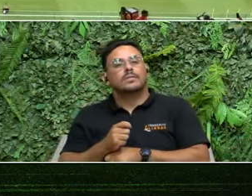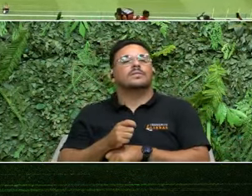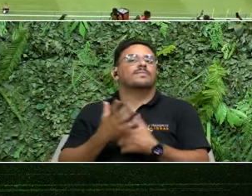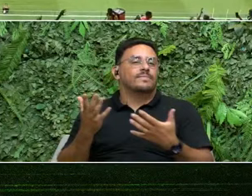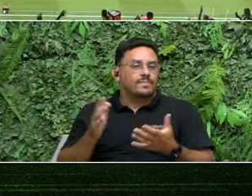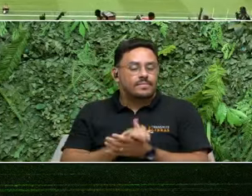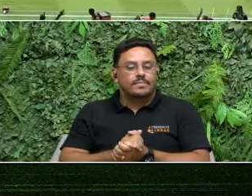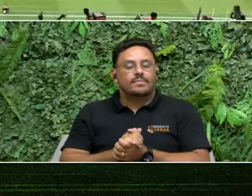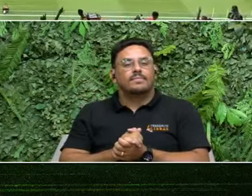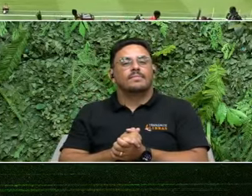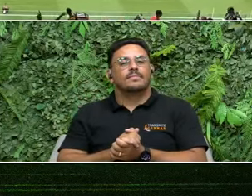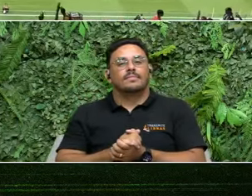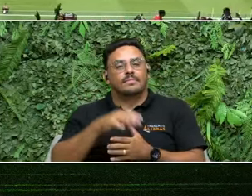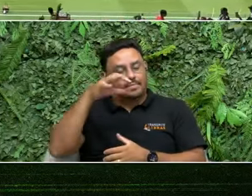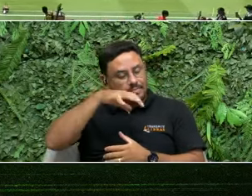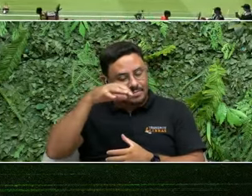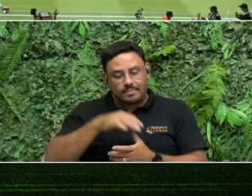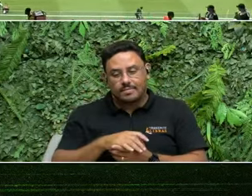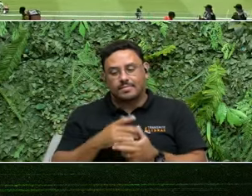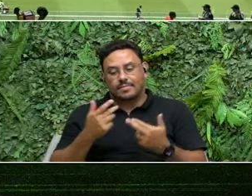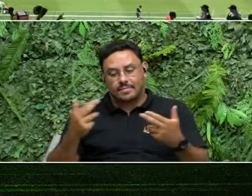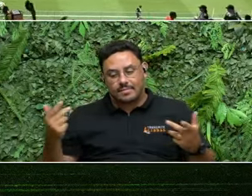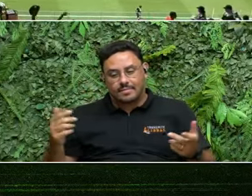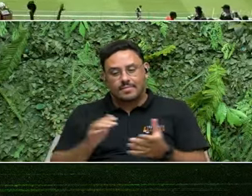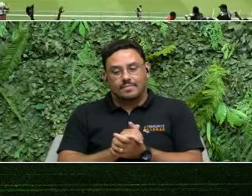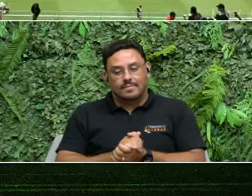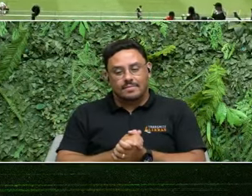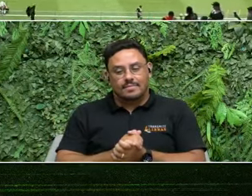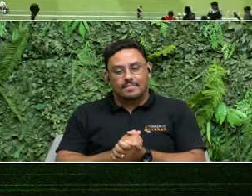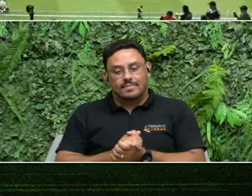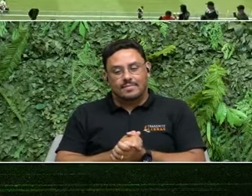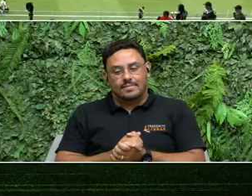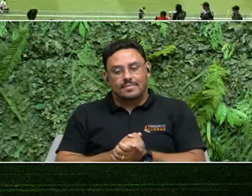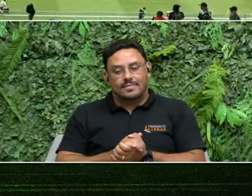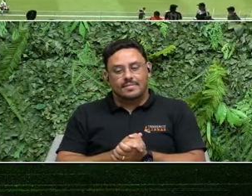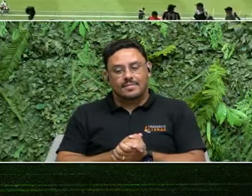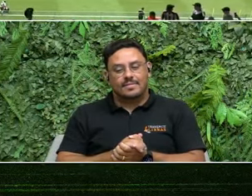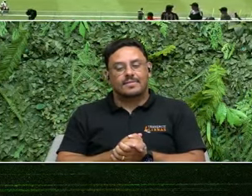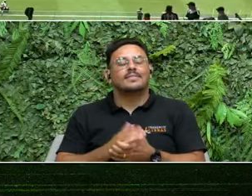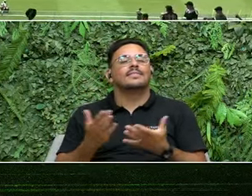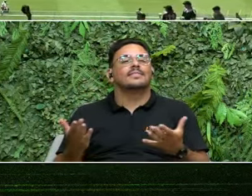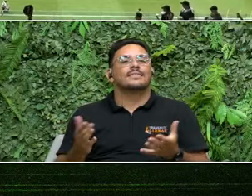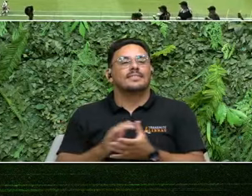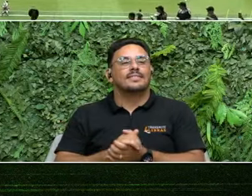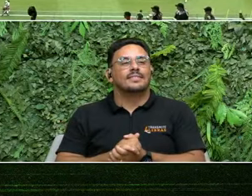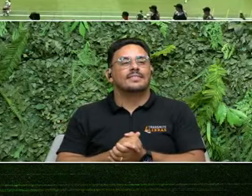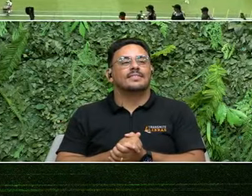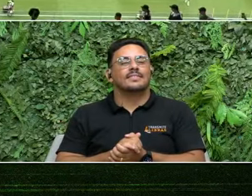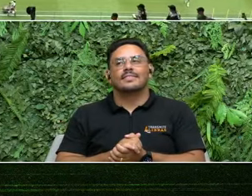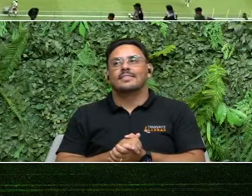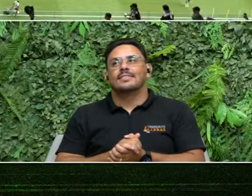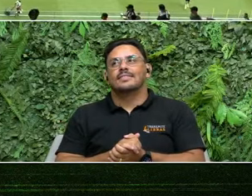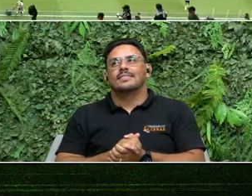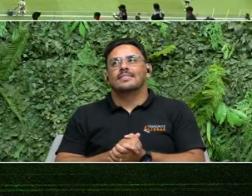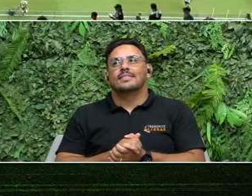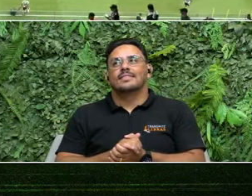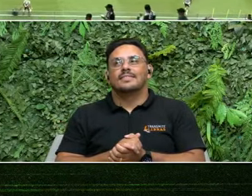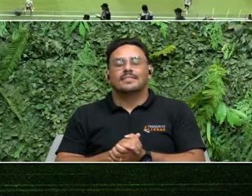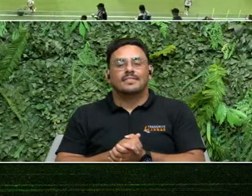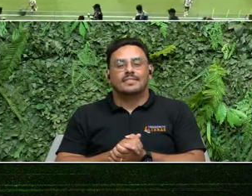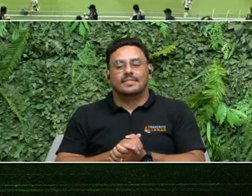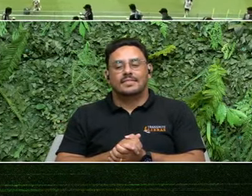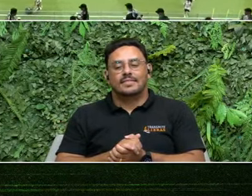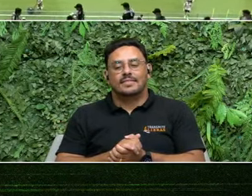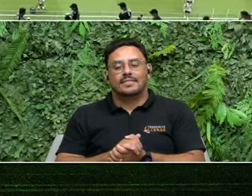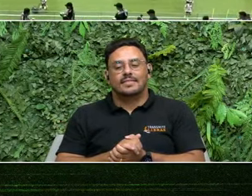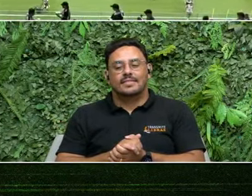sombrinha sombrinha toma chuva por aí vai sombrinha falou Falei som brinar